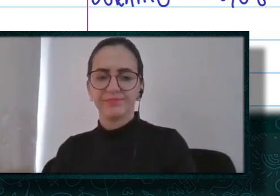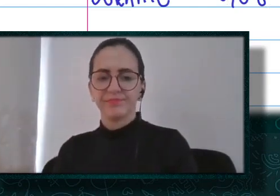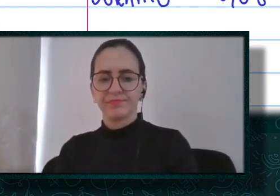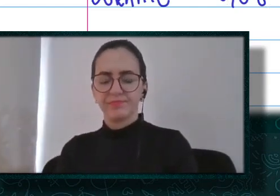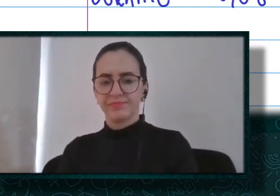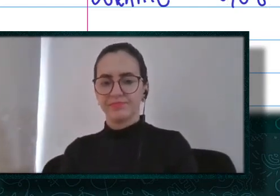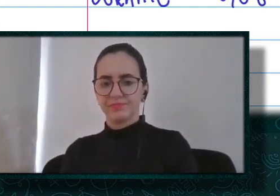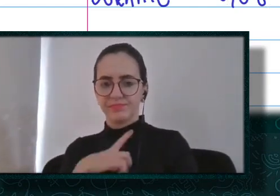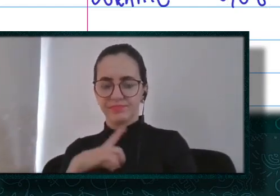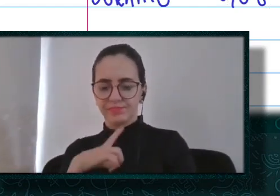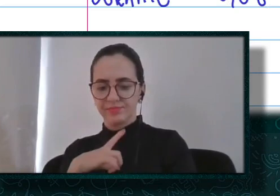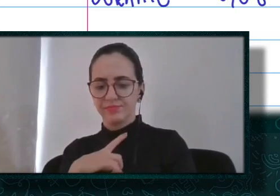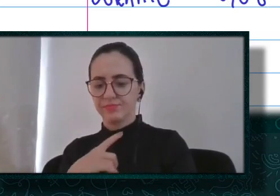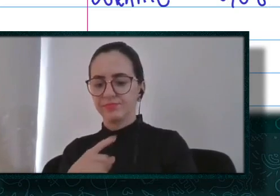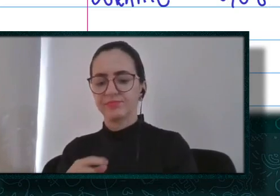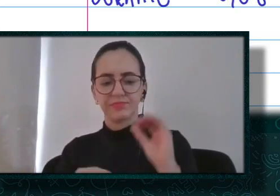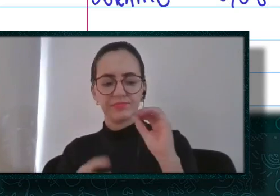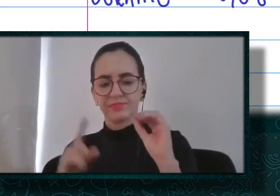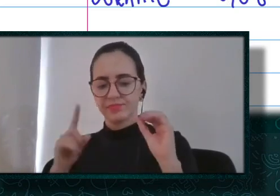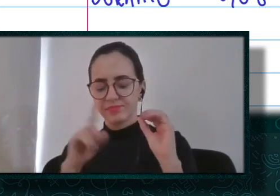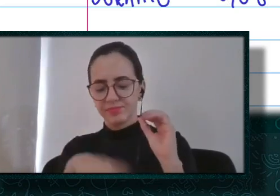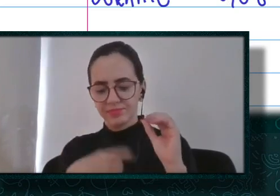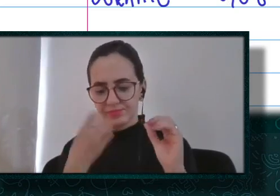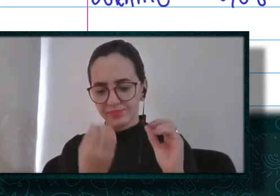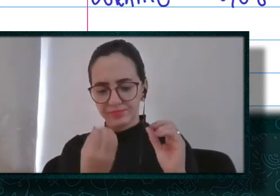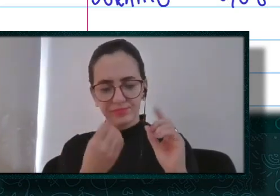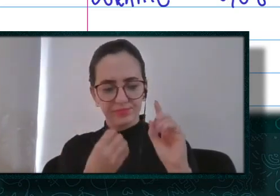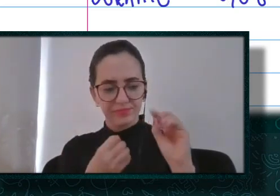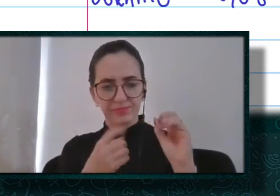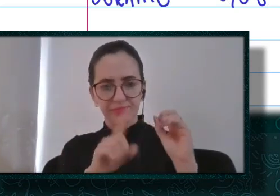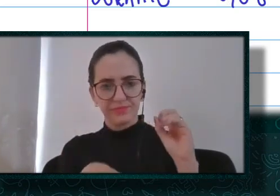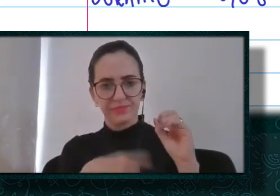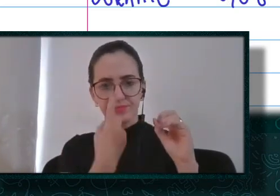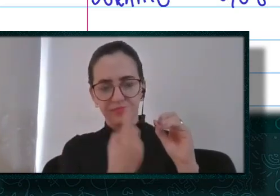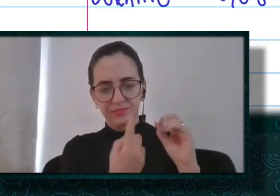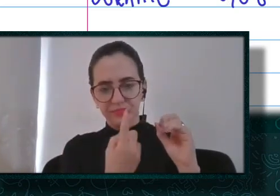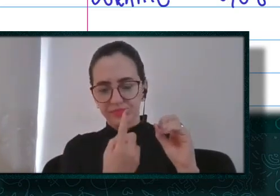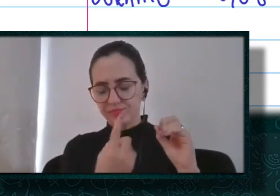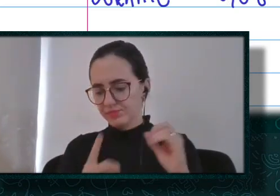tinha 0,1 e utilizei 0,06, aqui vai sobrar, vai ter